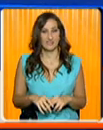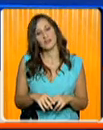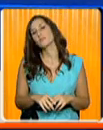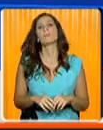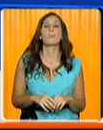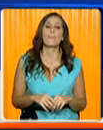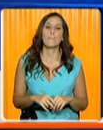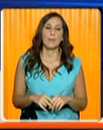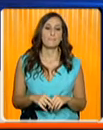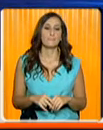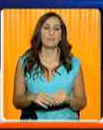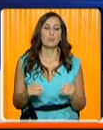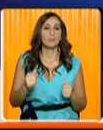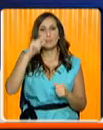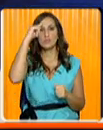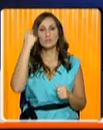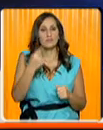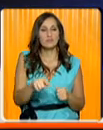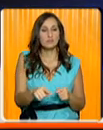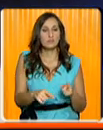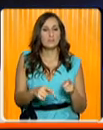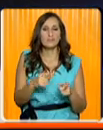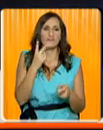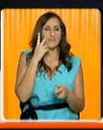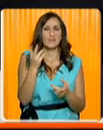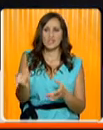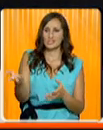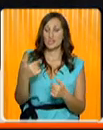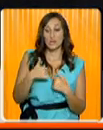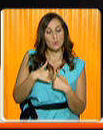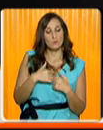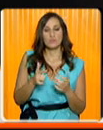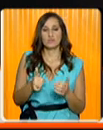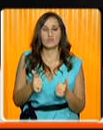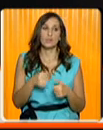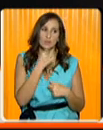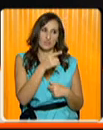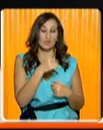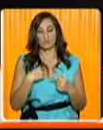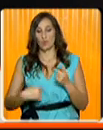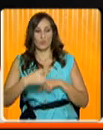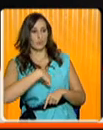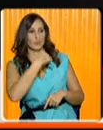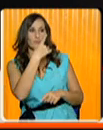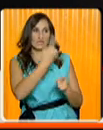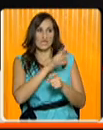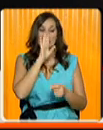Opa, a sério, isso deve ser muito difícil para vocês viver assim. Opa, eu por acaso... E a gente diz, olha, digo-te uma coisa, se tu tens uma relação